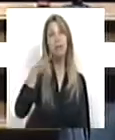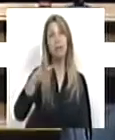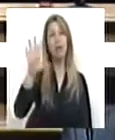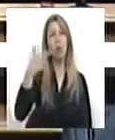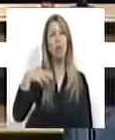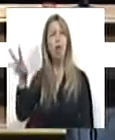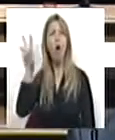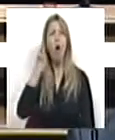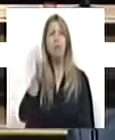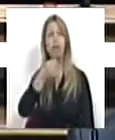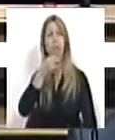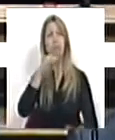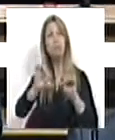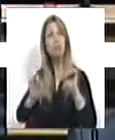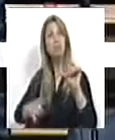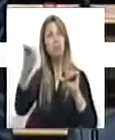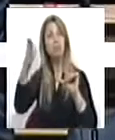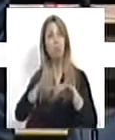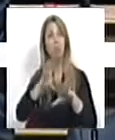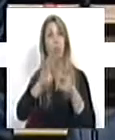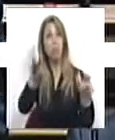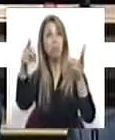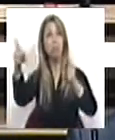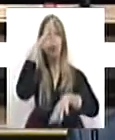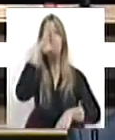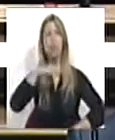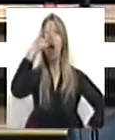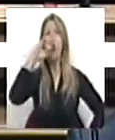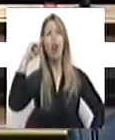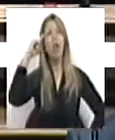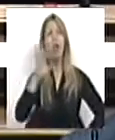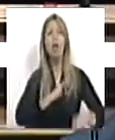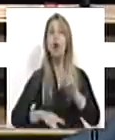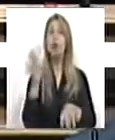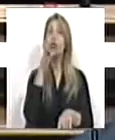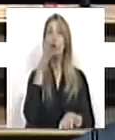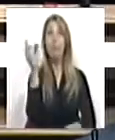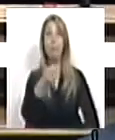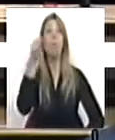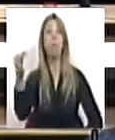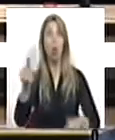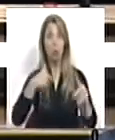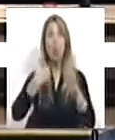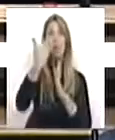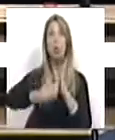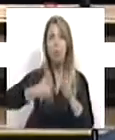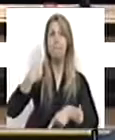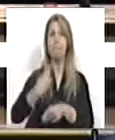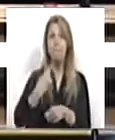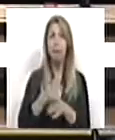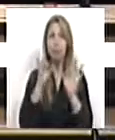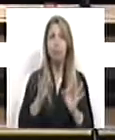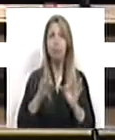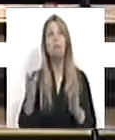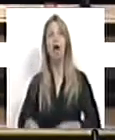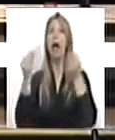ouvi falar na reforma do Estado, lembrei-me do Sr. Deputado Paulo Portas e daquele documento que ele iria mesmo apresentar e que fazia